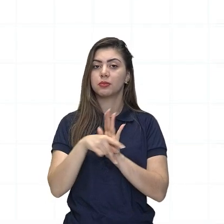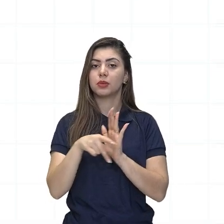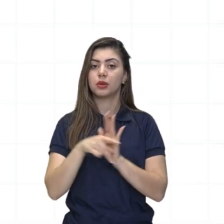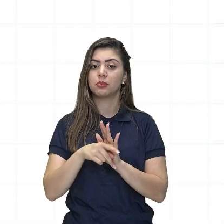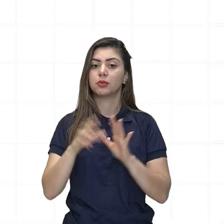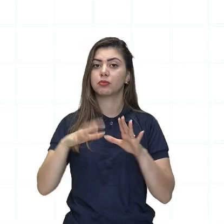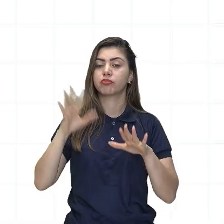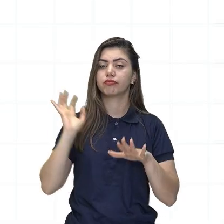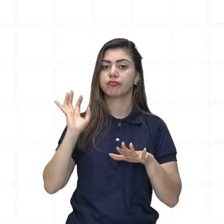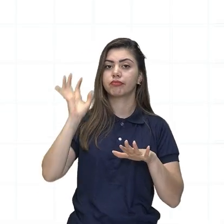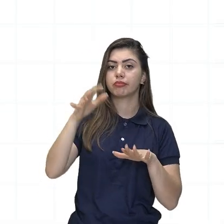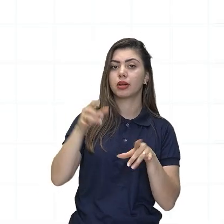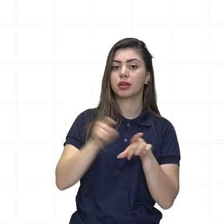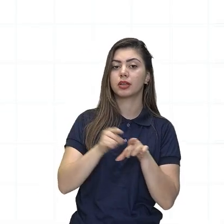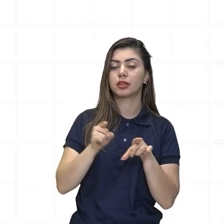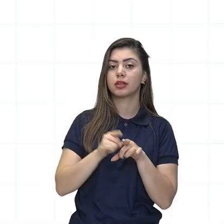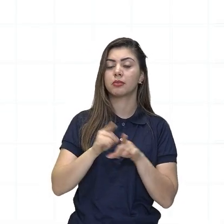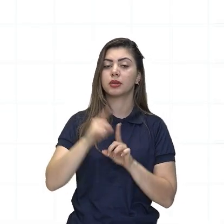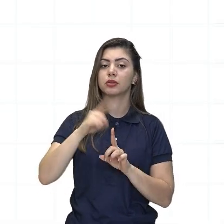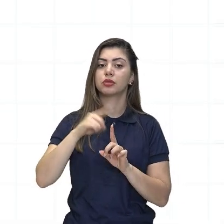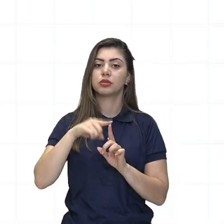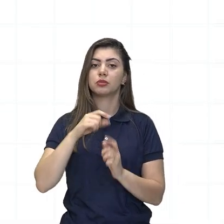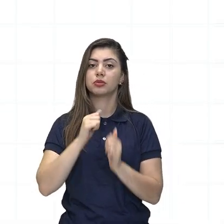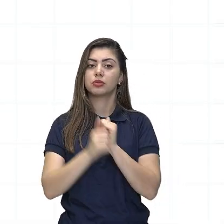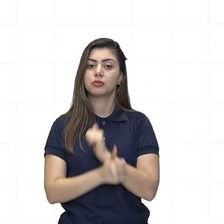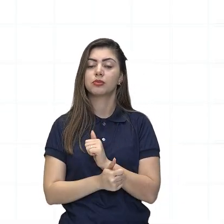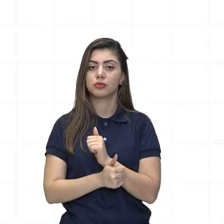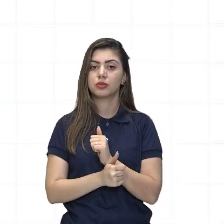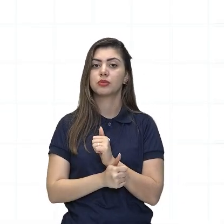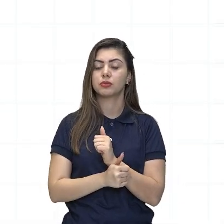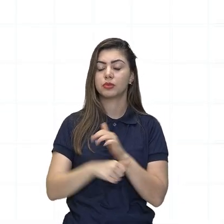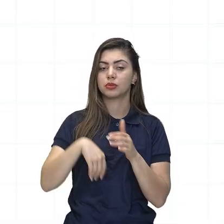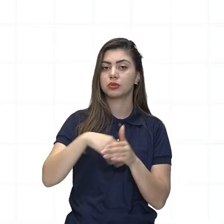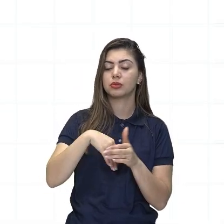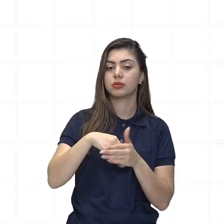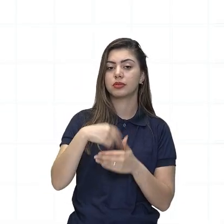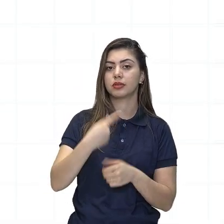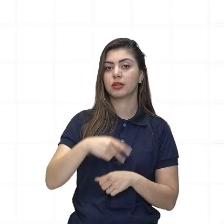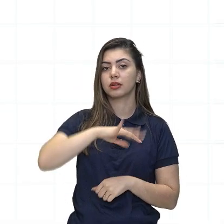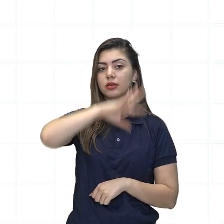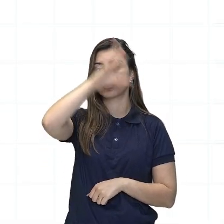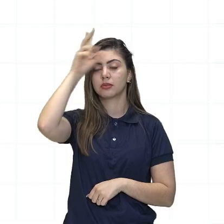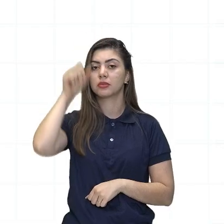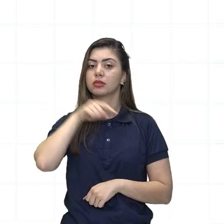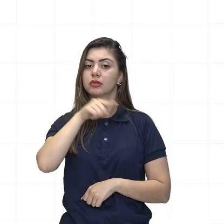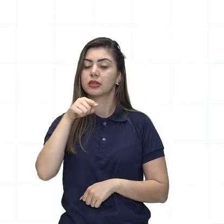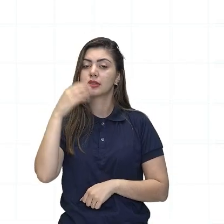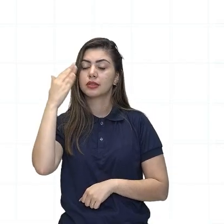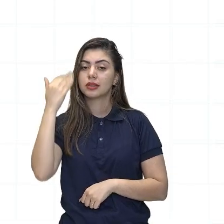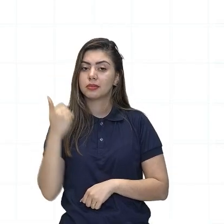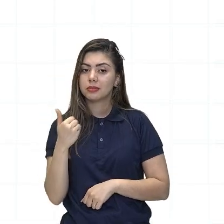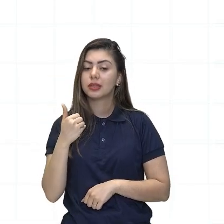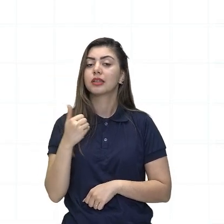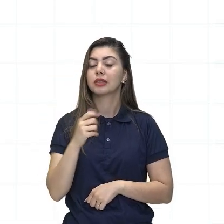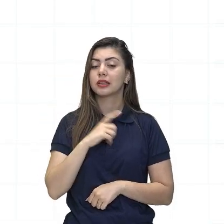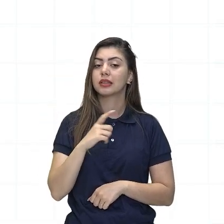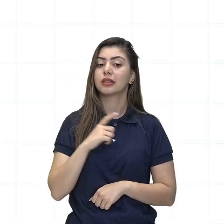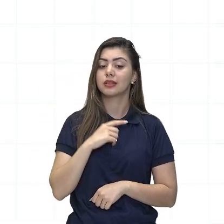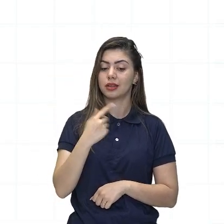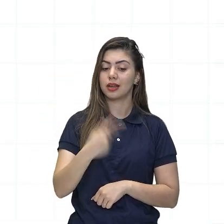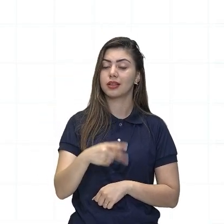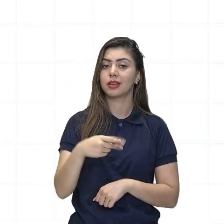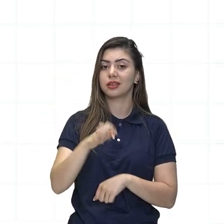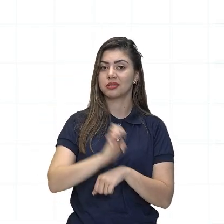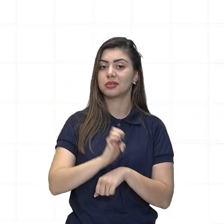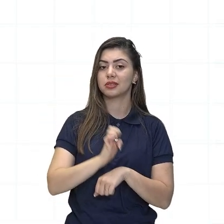e futsal aqui no Amazonas, para que vocês saibam que esse esporte ele está presente oficialmente no nosso